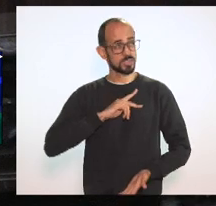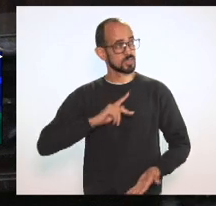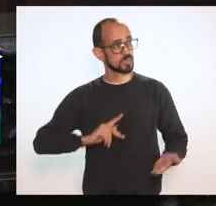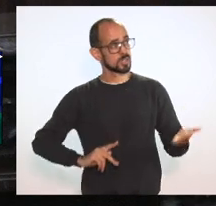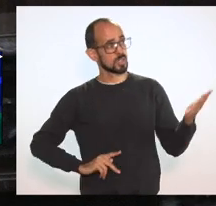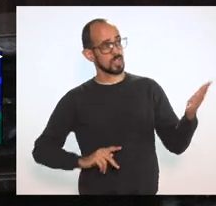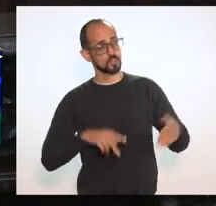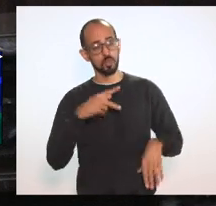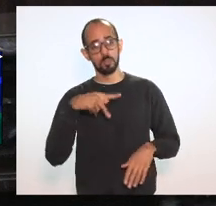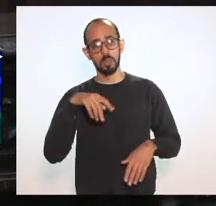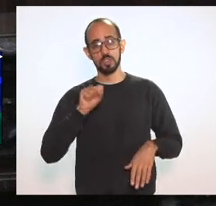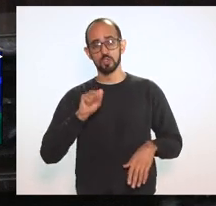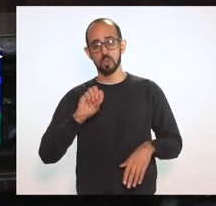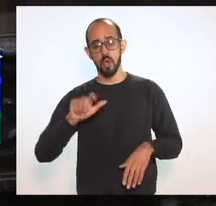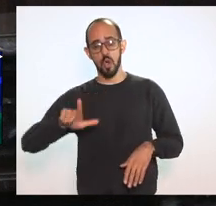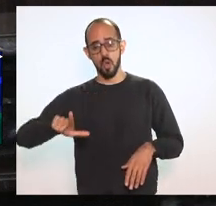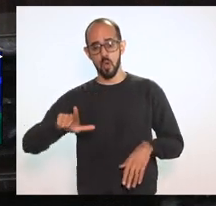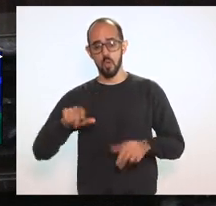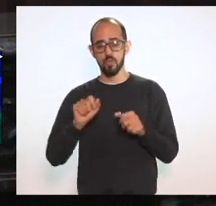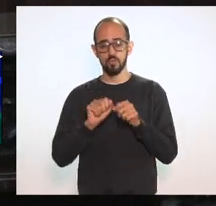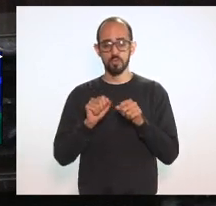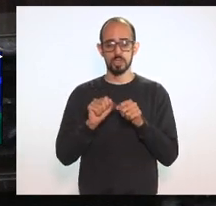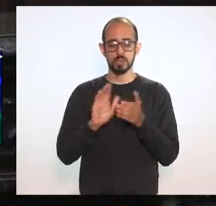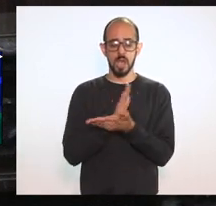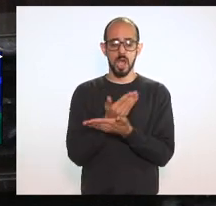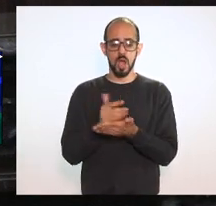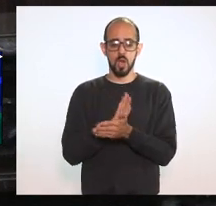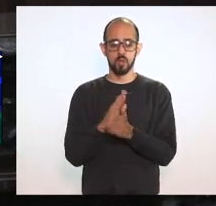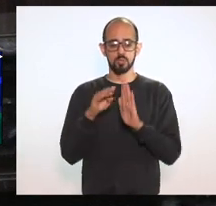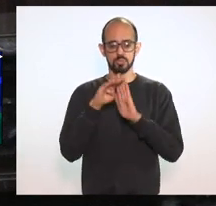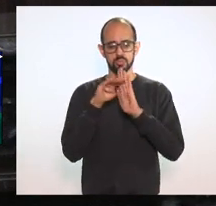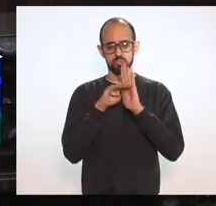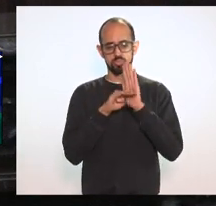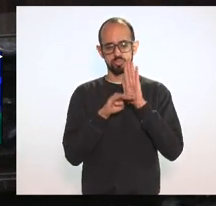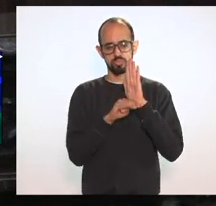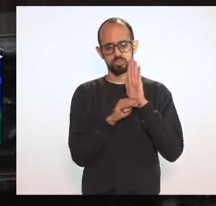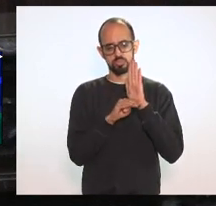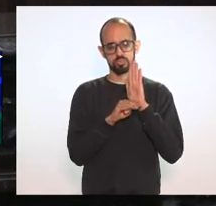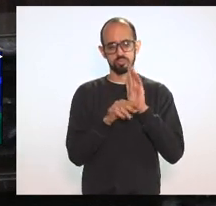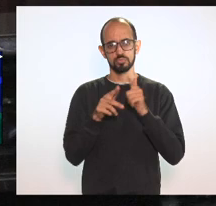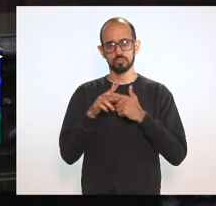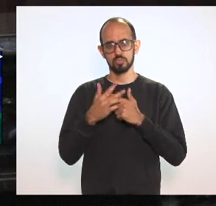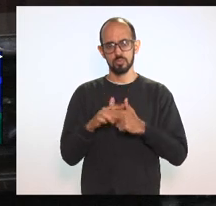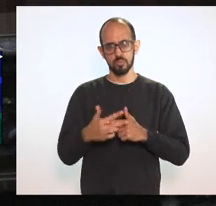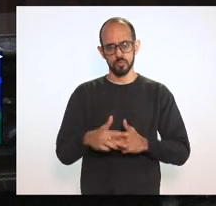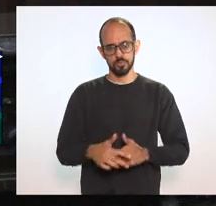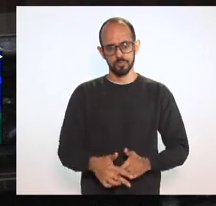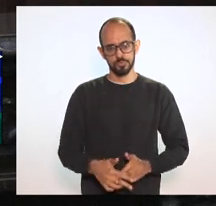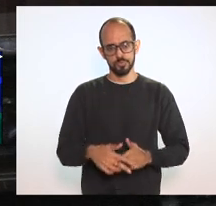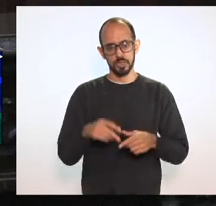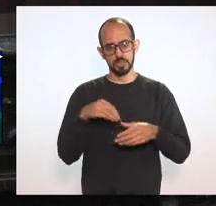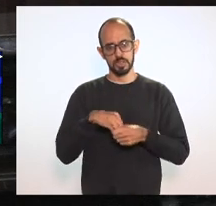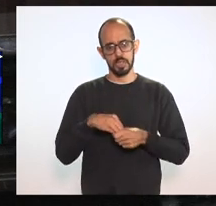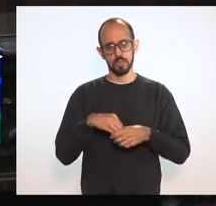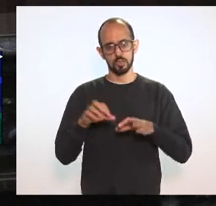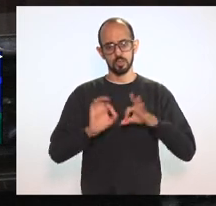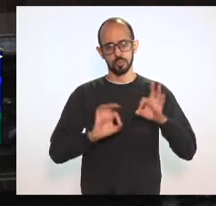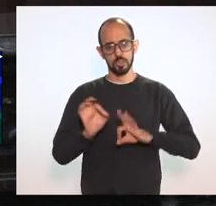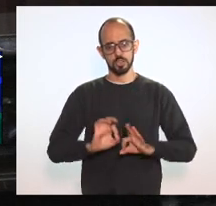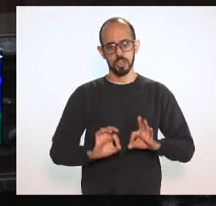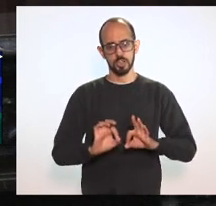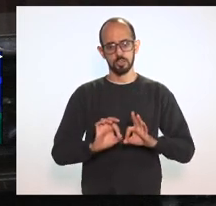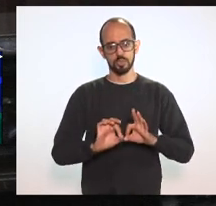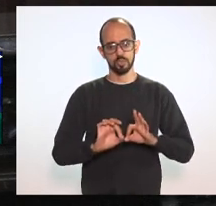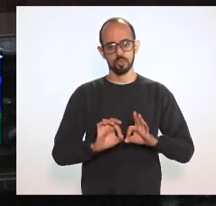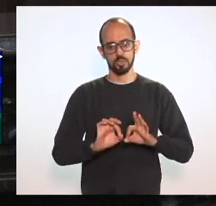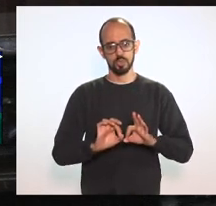bancada do PSOL fez algumas indicações emendas dentro do projeto de um dentro